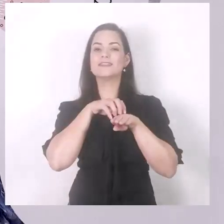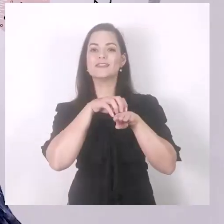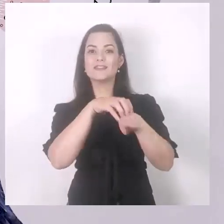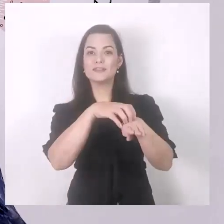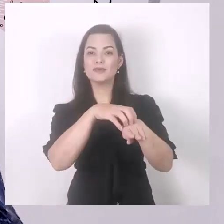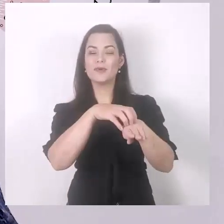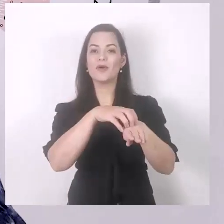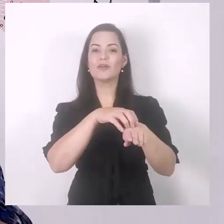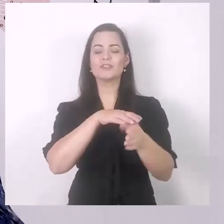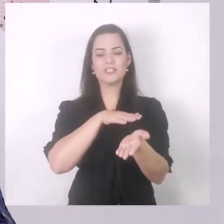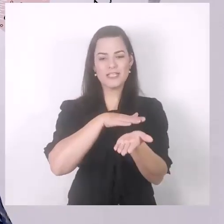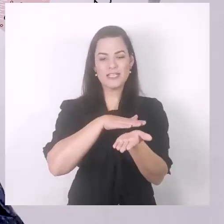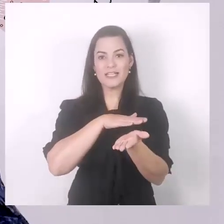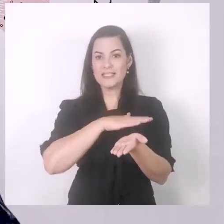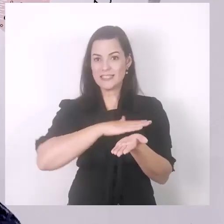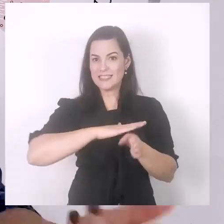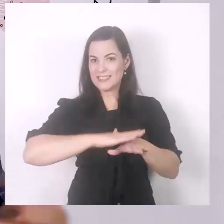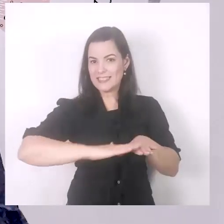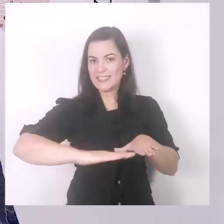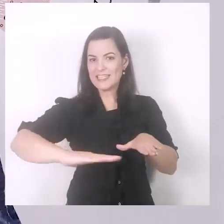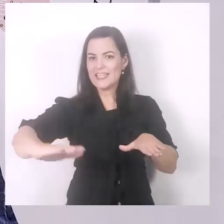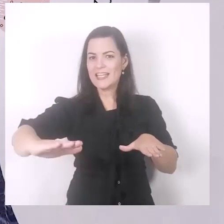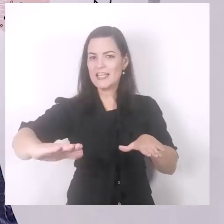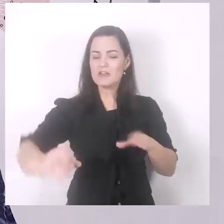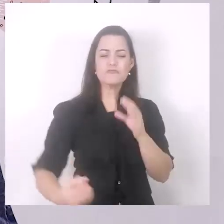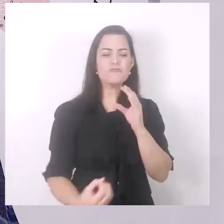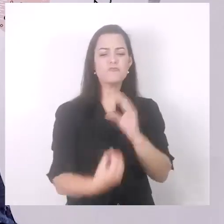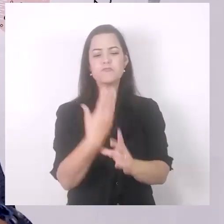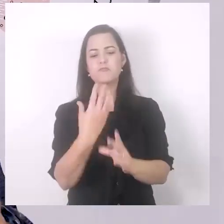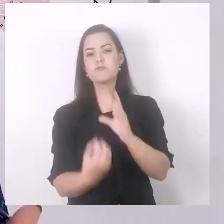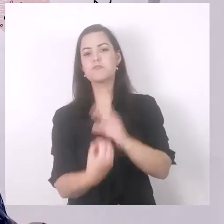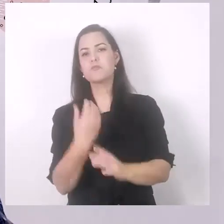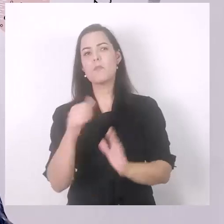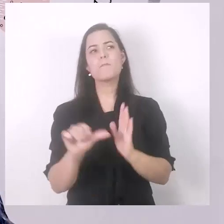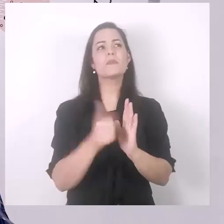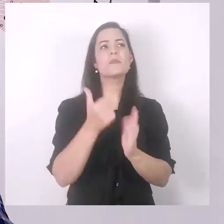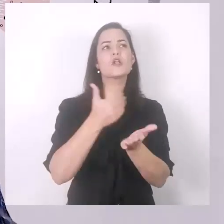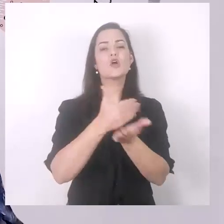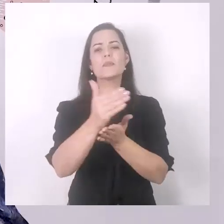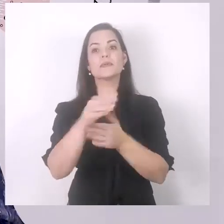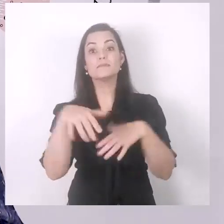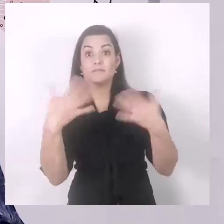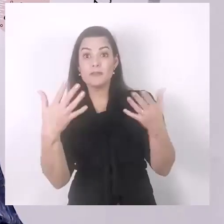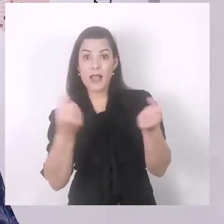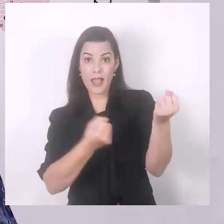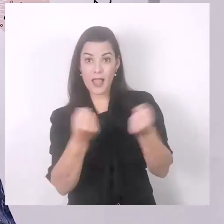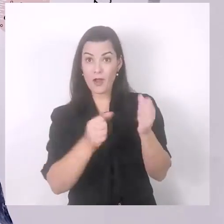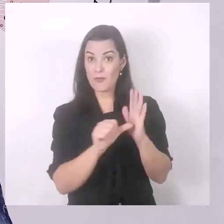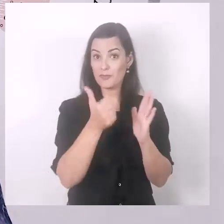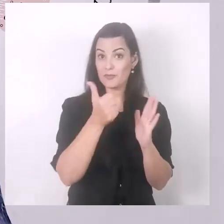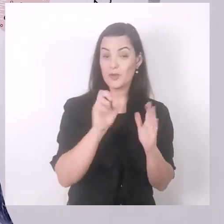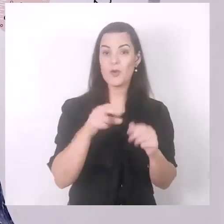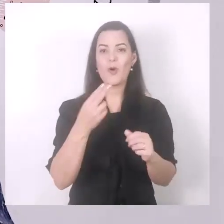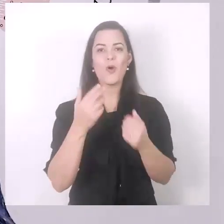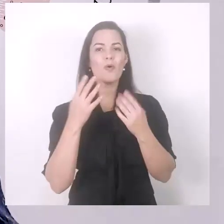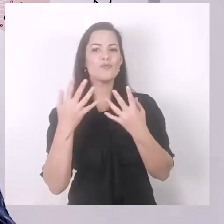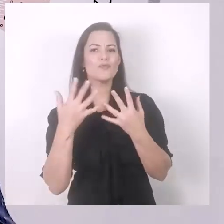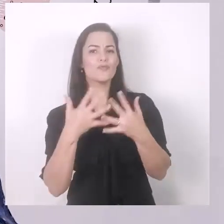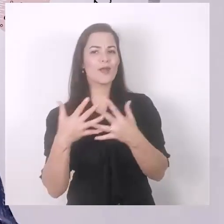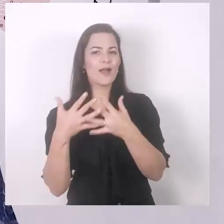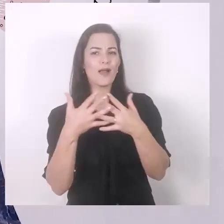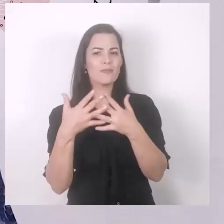o surgimento dos primeiros transportes terrestres. Será que foi o carro, o caminhão, o ônibus,